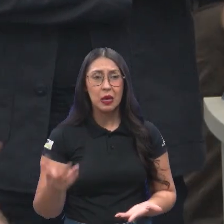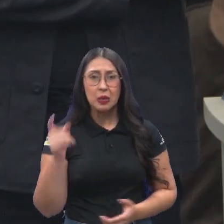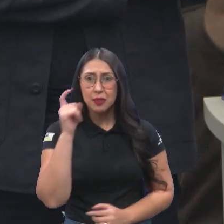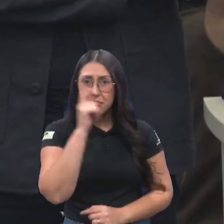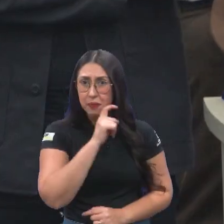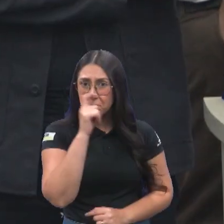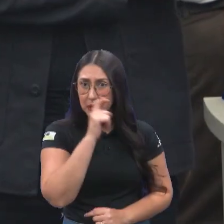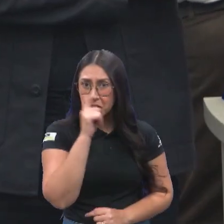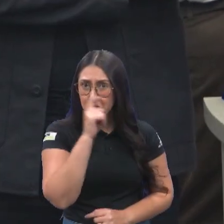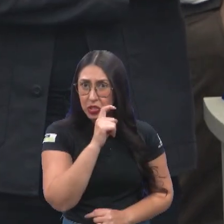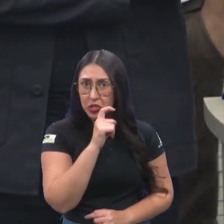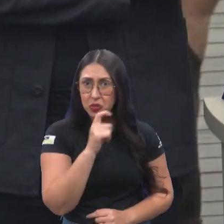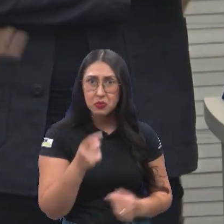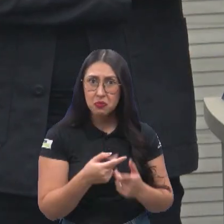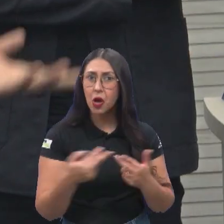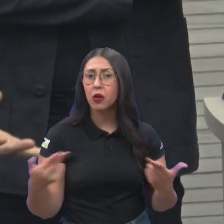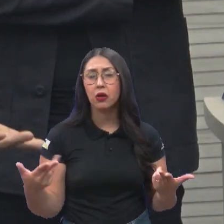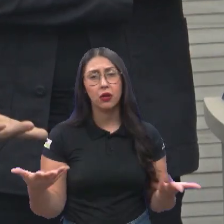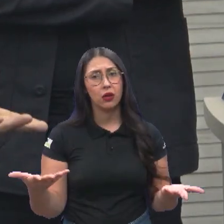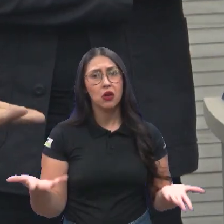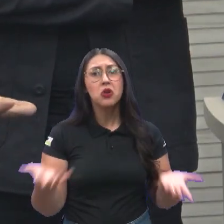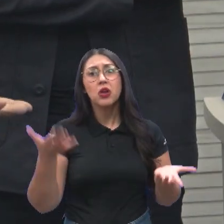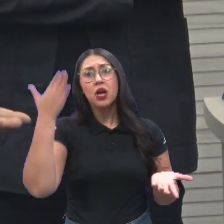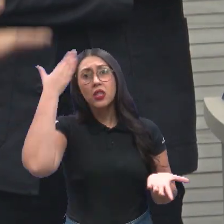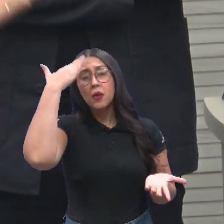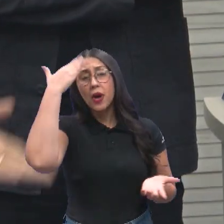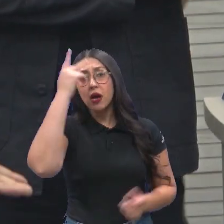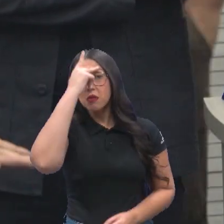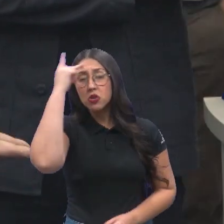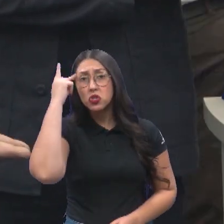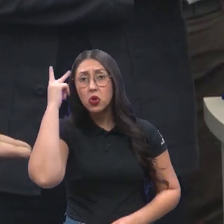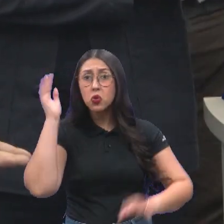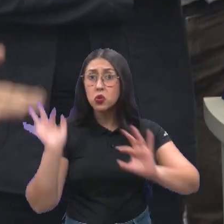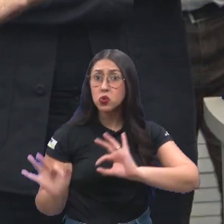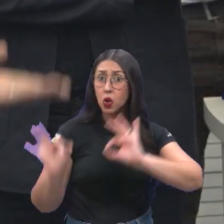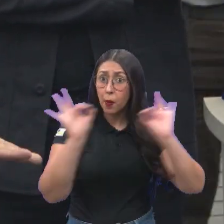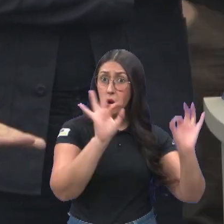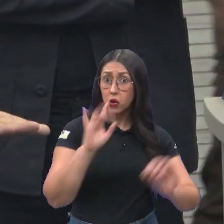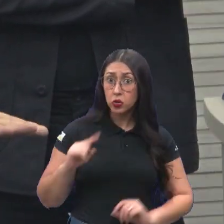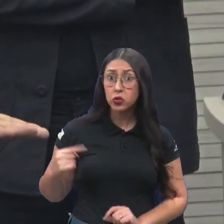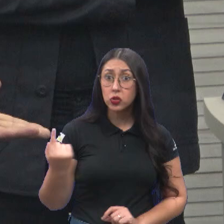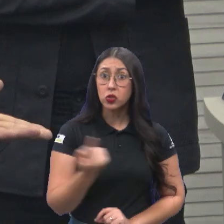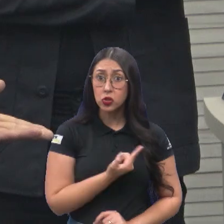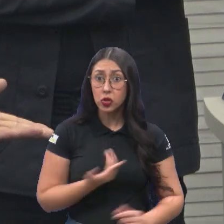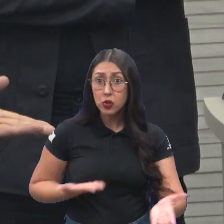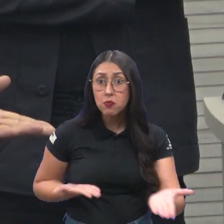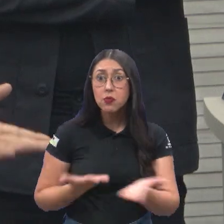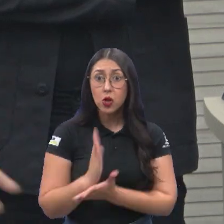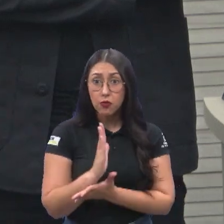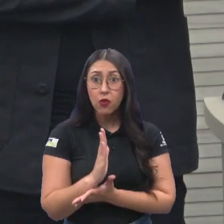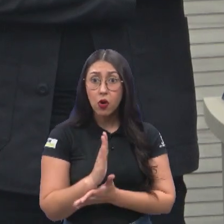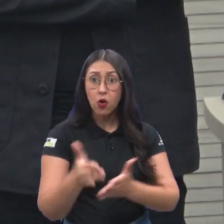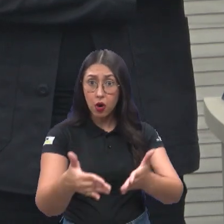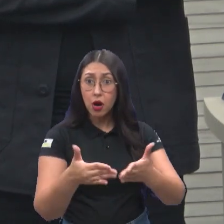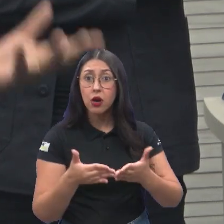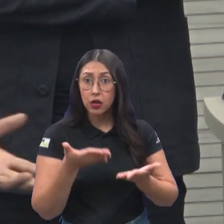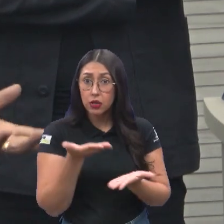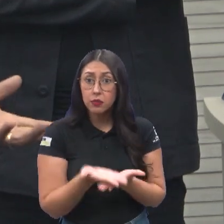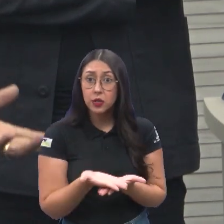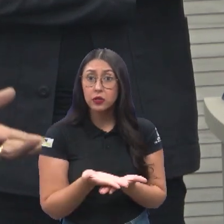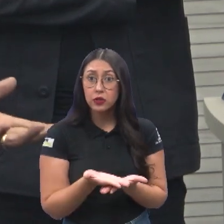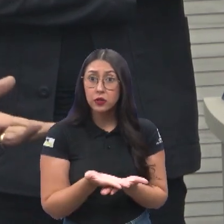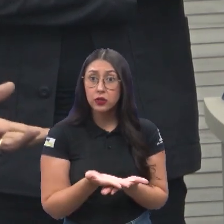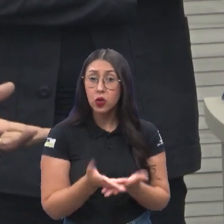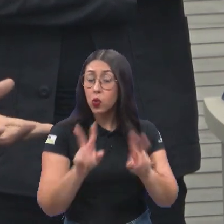que acontece aqui, quero saber se as pessoas acompanharam que nós aprovamos, havia aprovado o requerimento, que tratava do